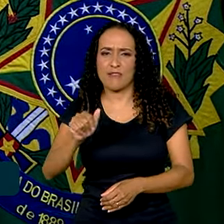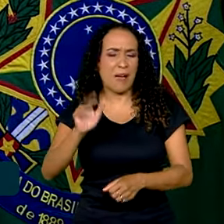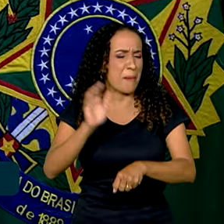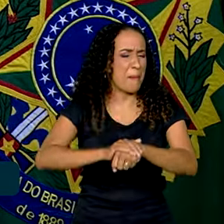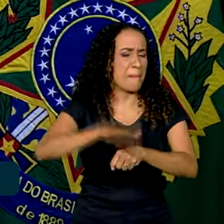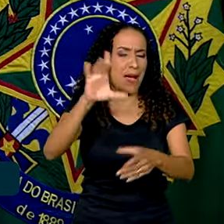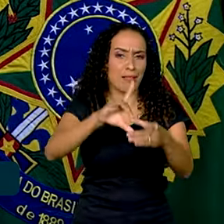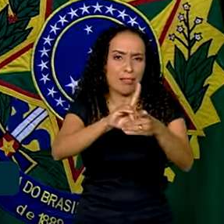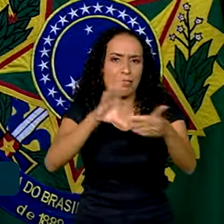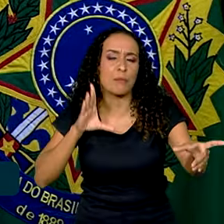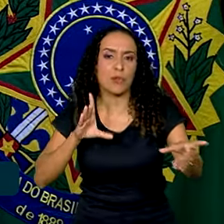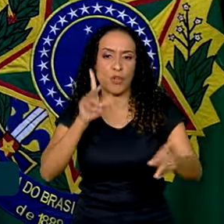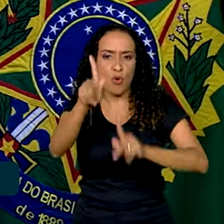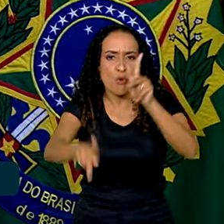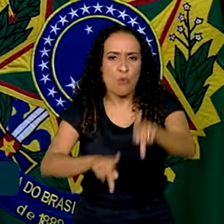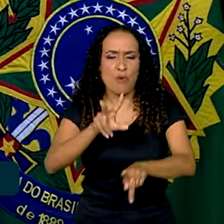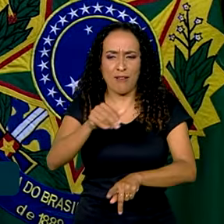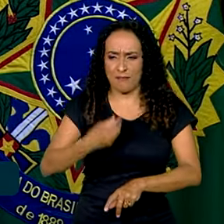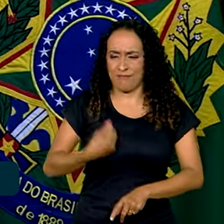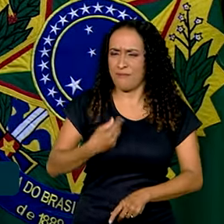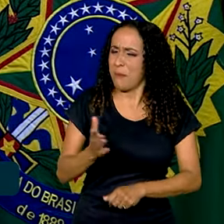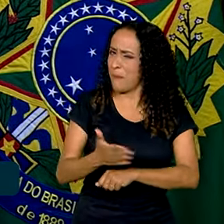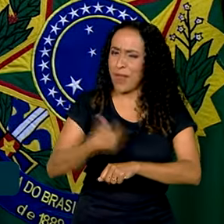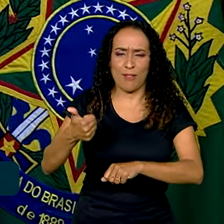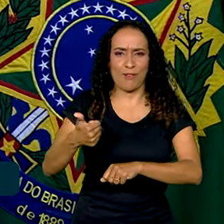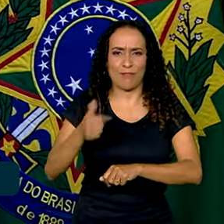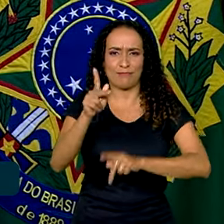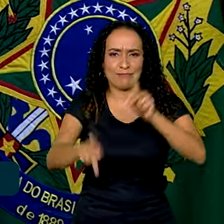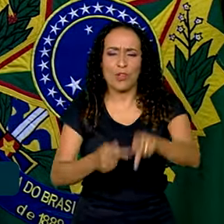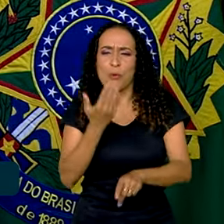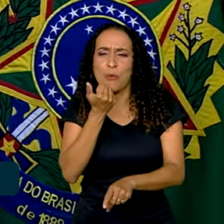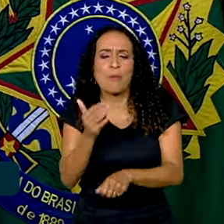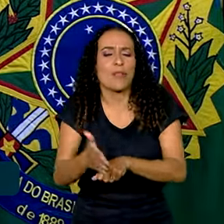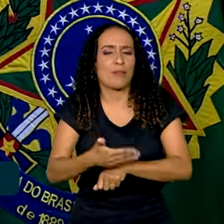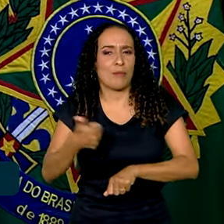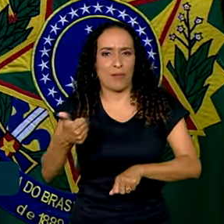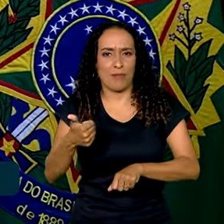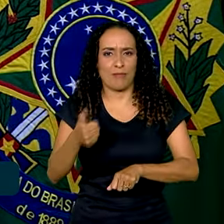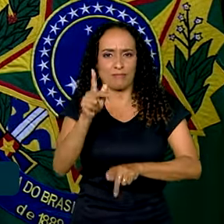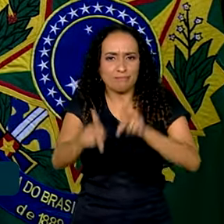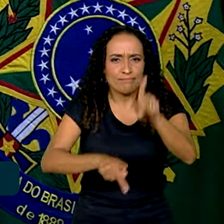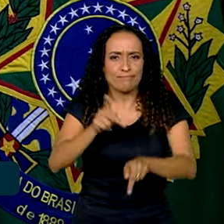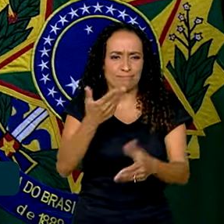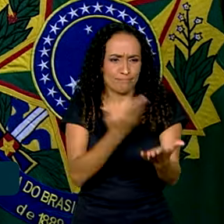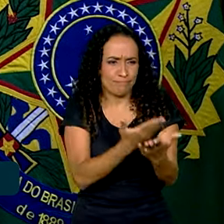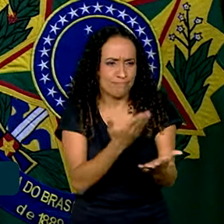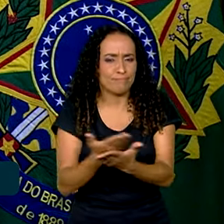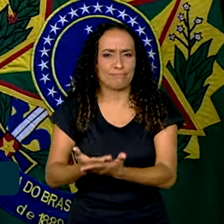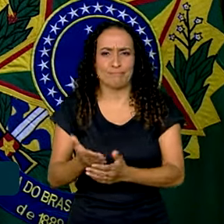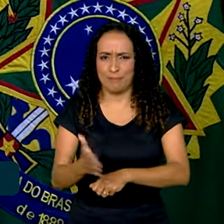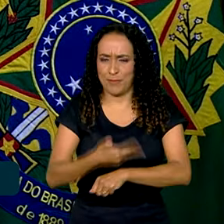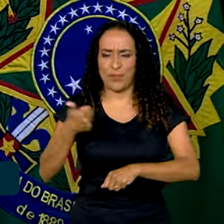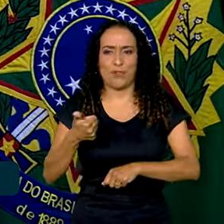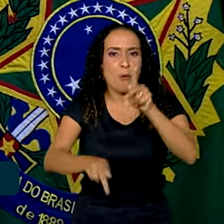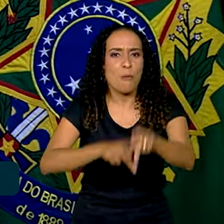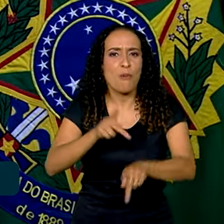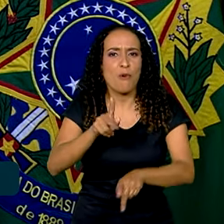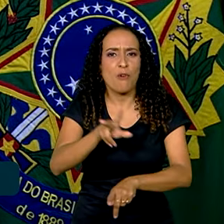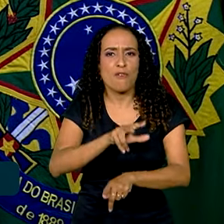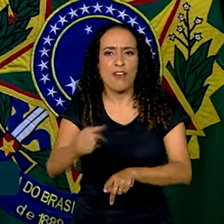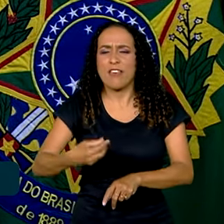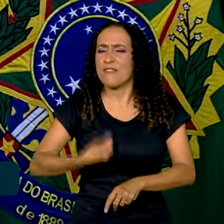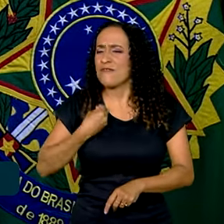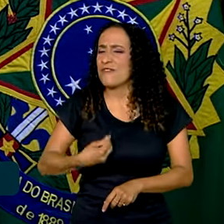democrático. O povo estará vivendo melhor, o povo estará comendo melhor, o povo estará estudando melhor, o povo estará